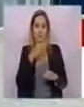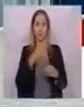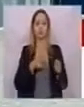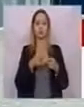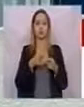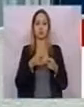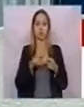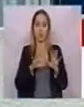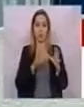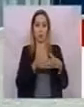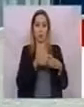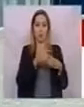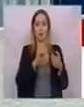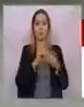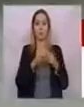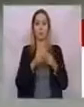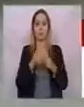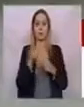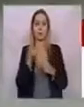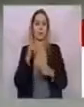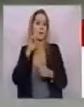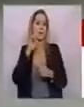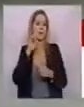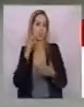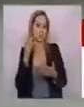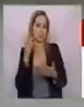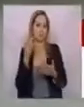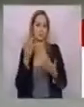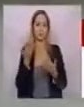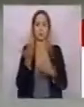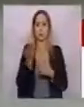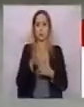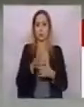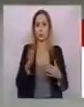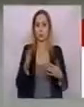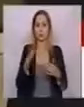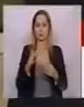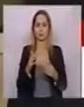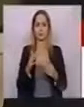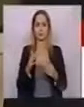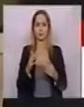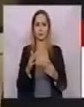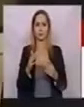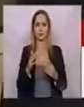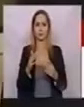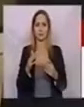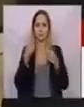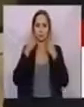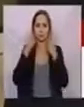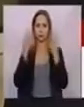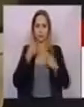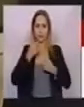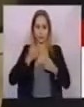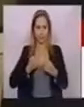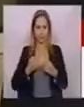centro, acrescem problemas de falta de segurança dos utentes. Eu refiro-me, por exemplo, só a título de exemplo, para ilustrar esta